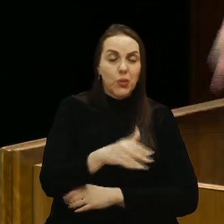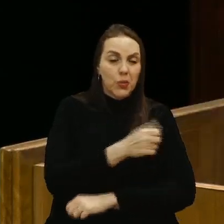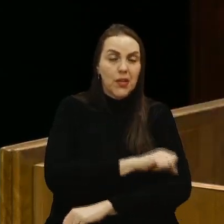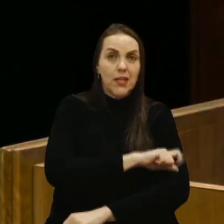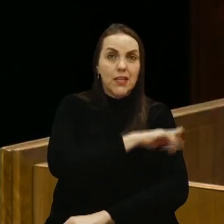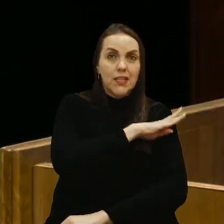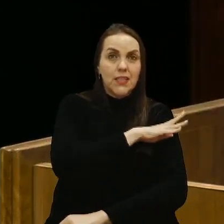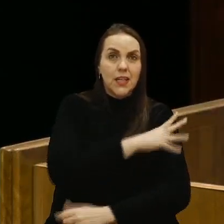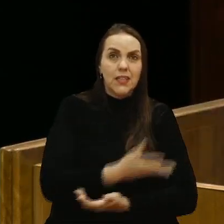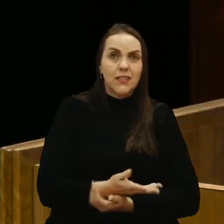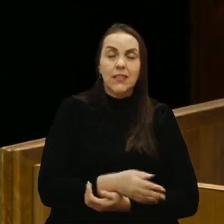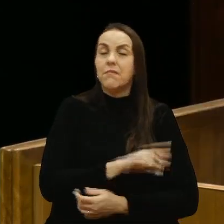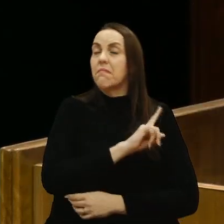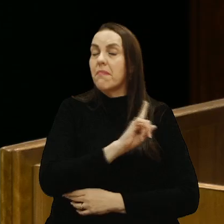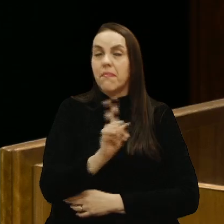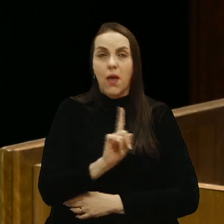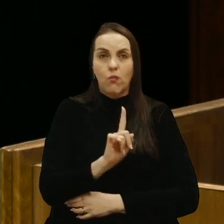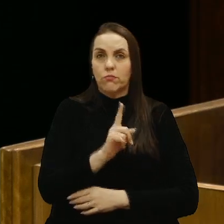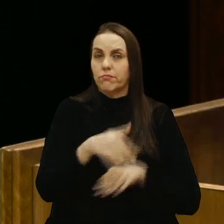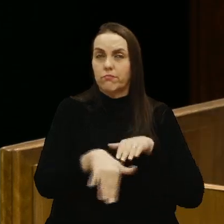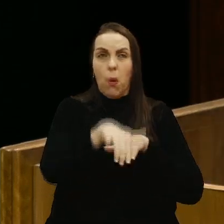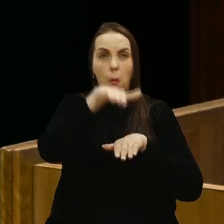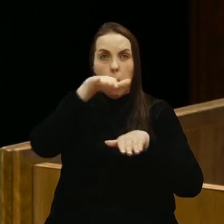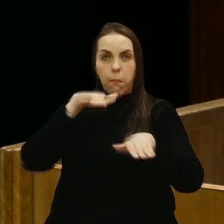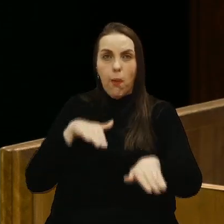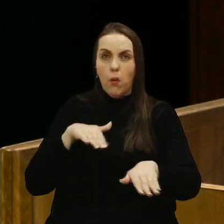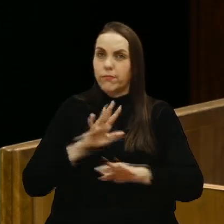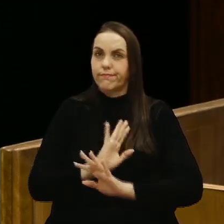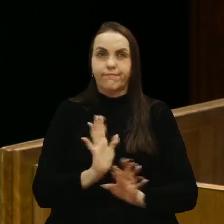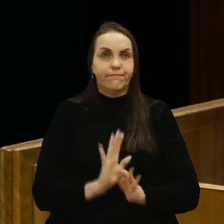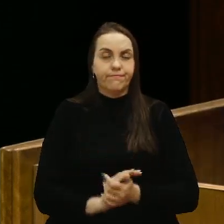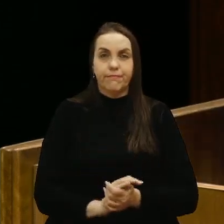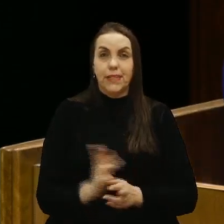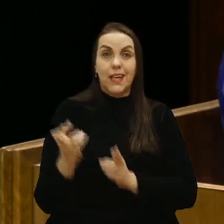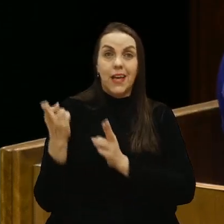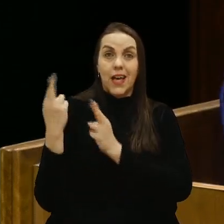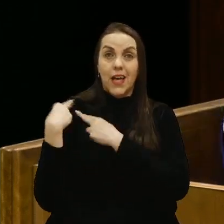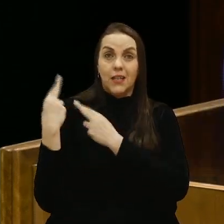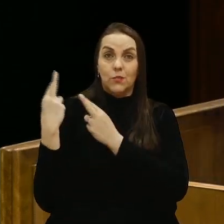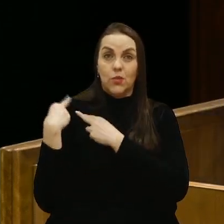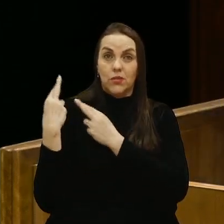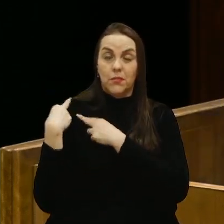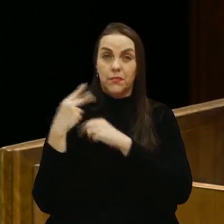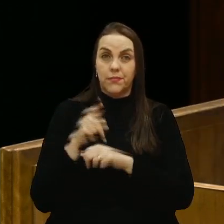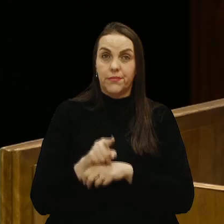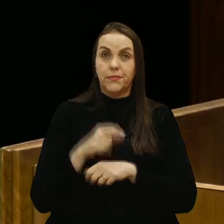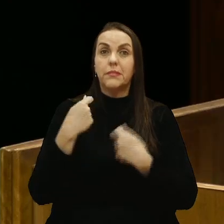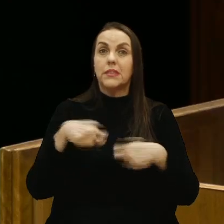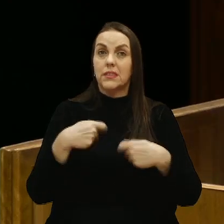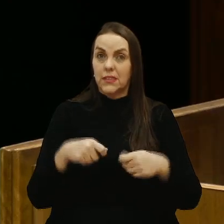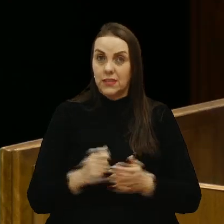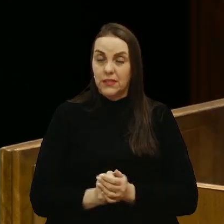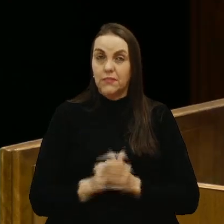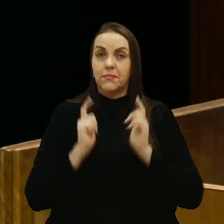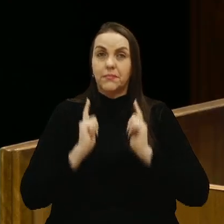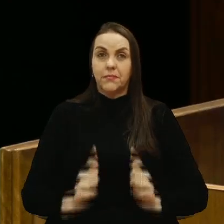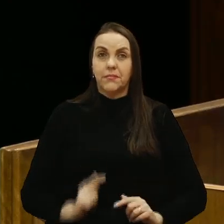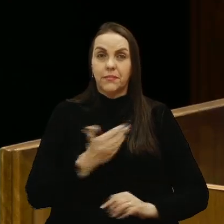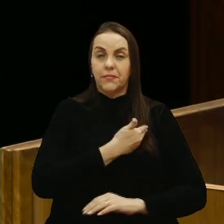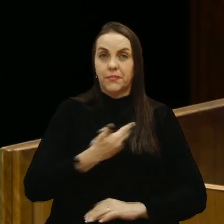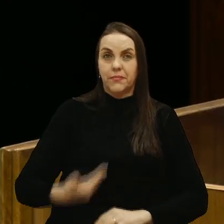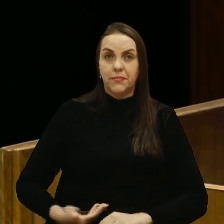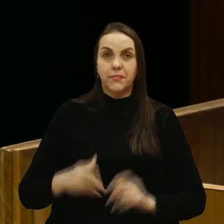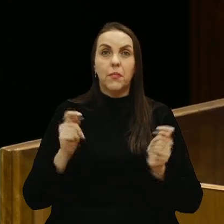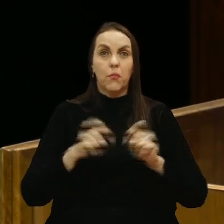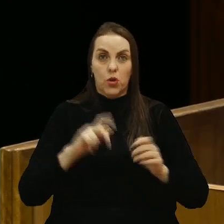iniciais? Não ao retrocesso. Tenhamos responsabilidade e que na gestão pública a gente